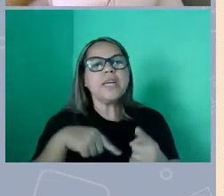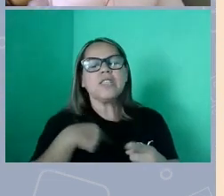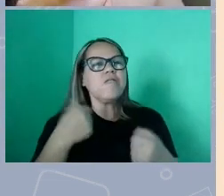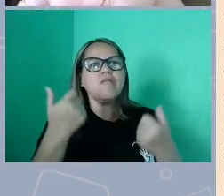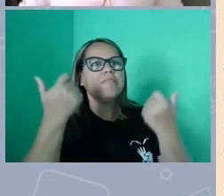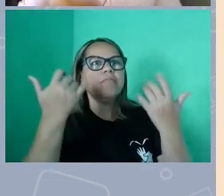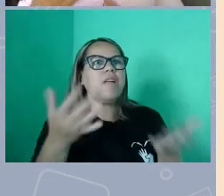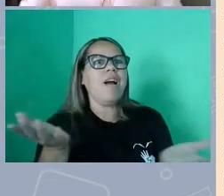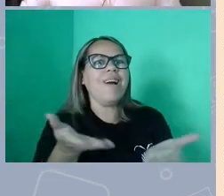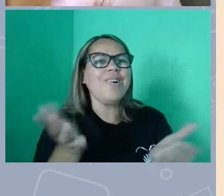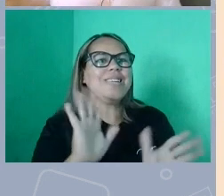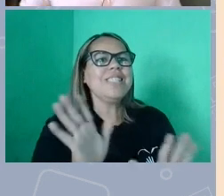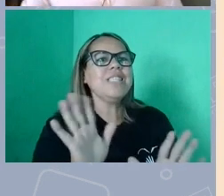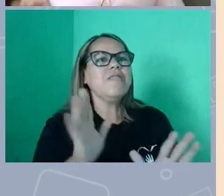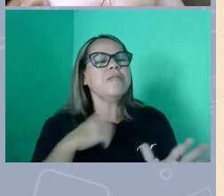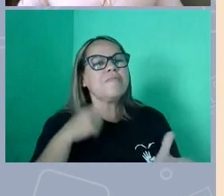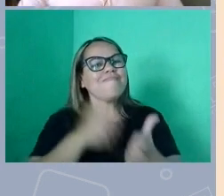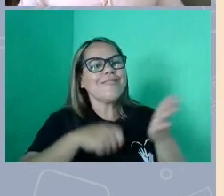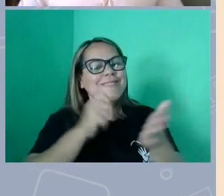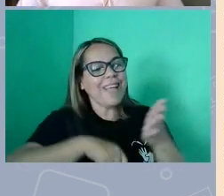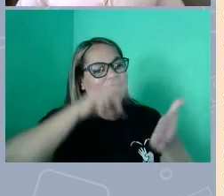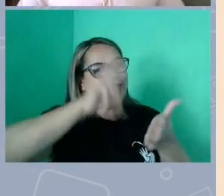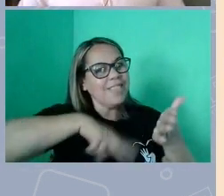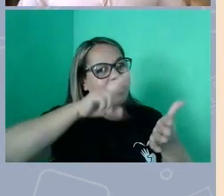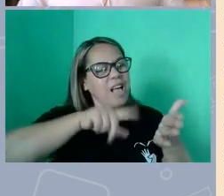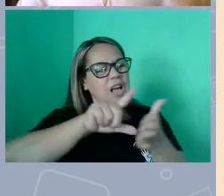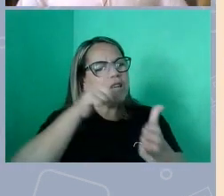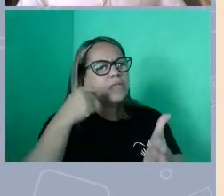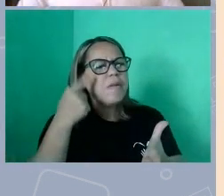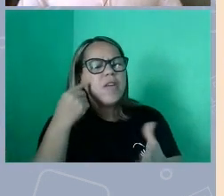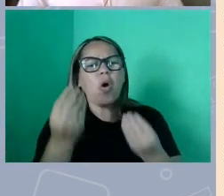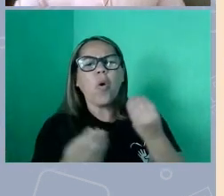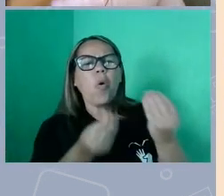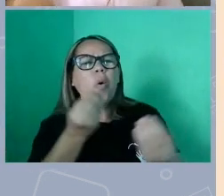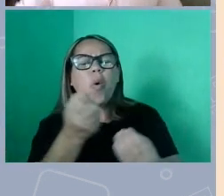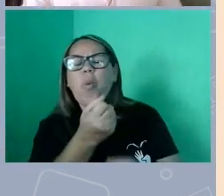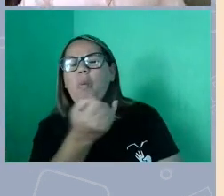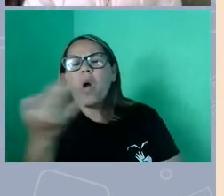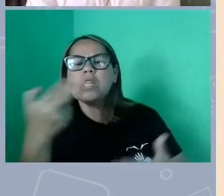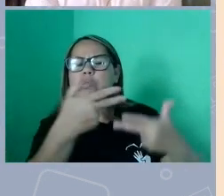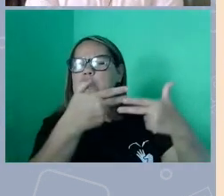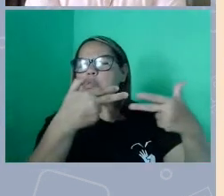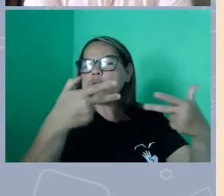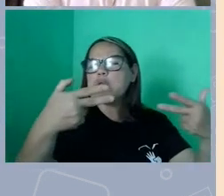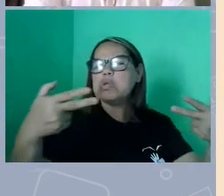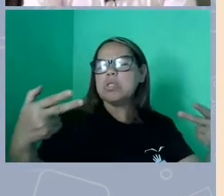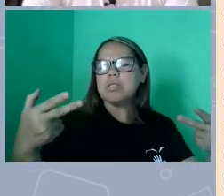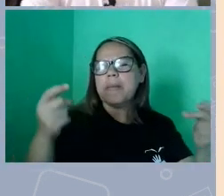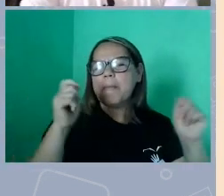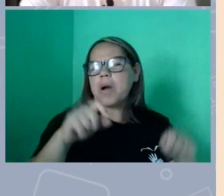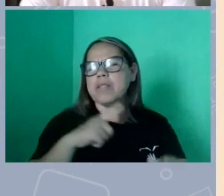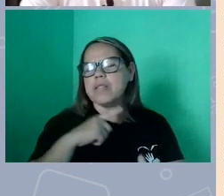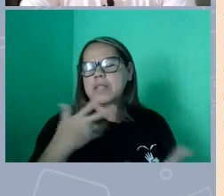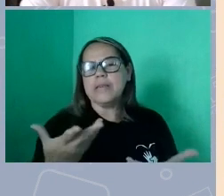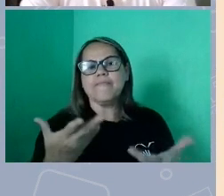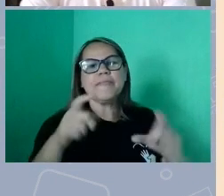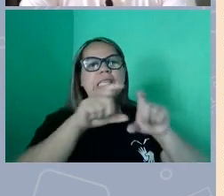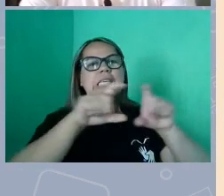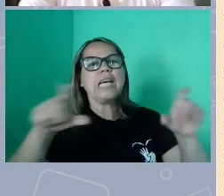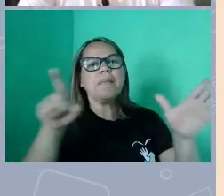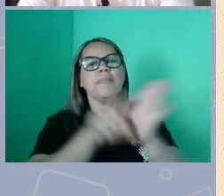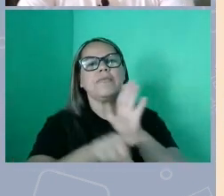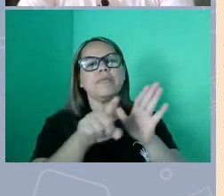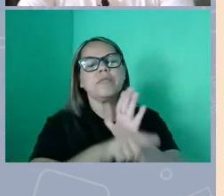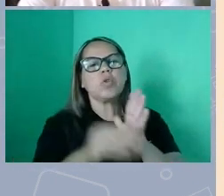isso vamos tentar ler o enunciado para ver que outros elementos a gente pode ter o enunciado diz o seguinte